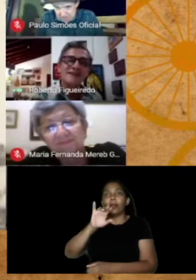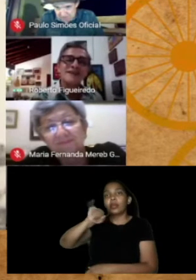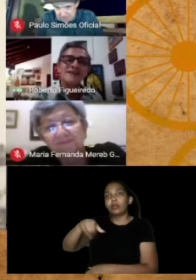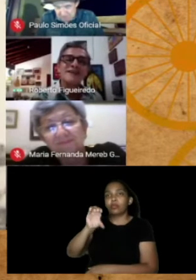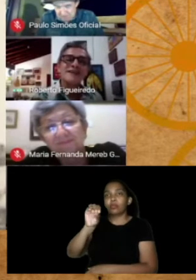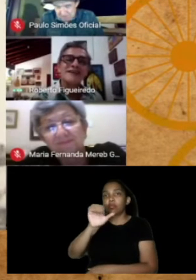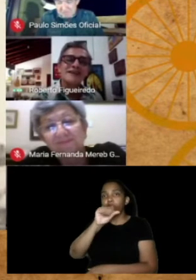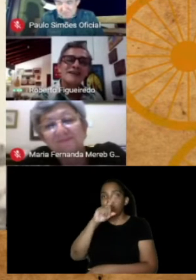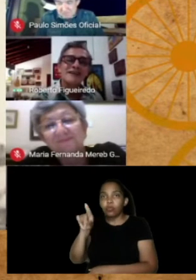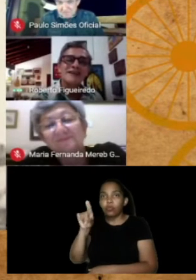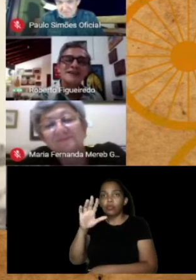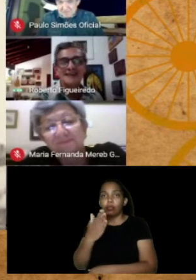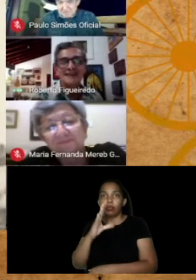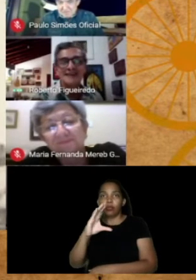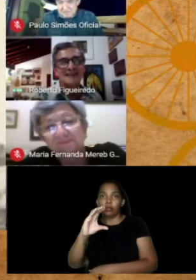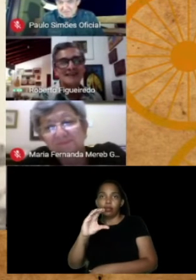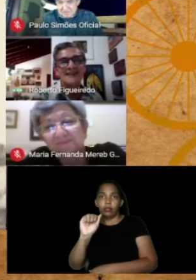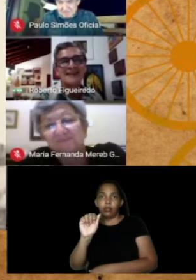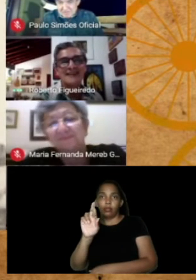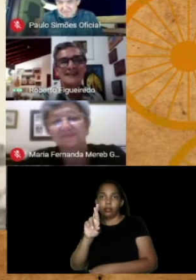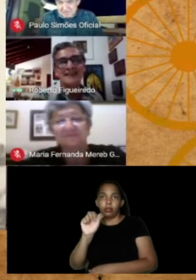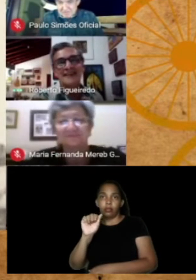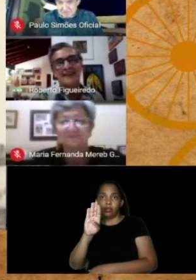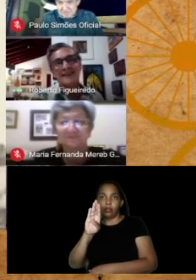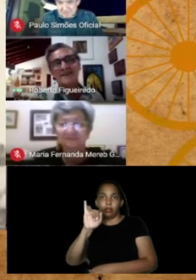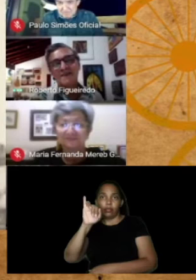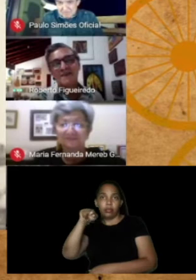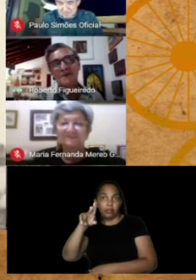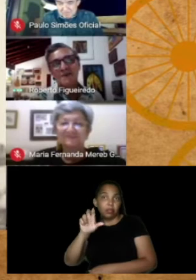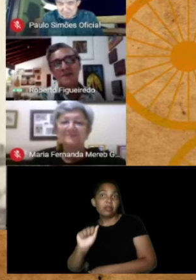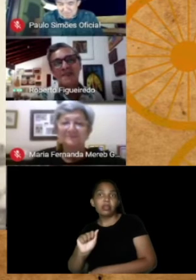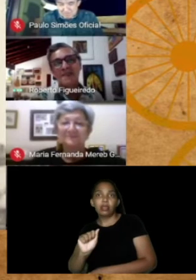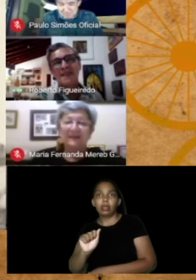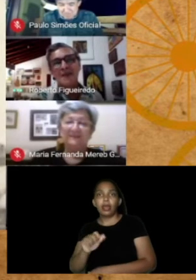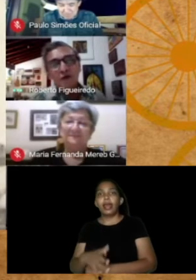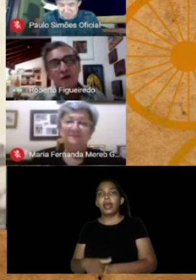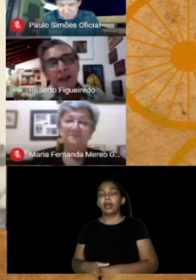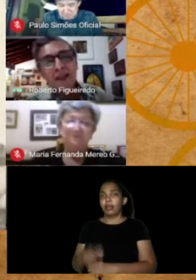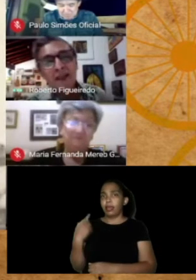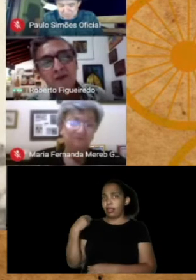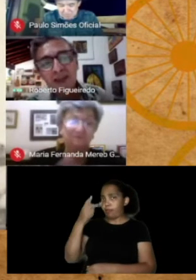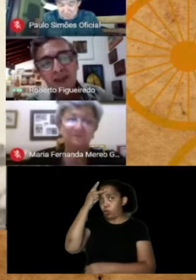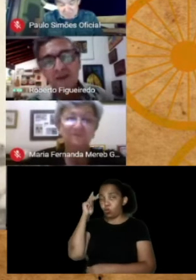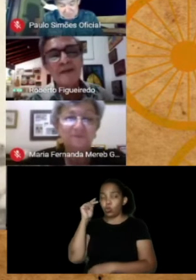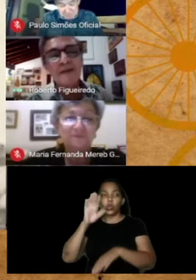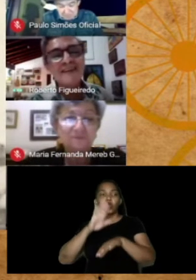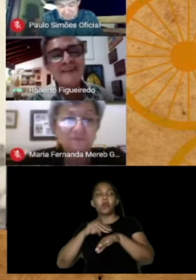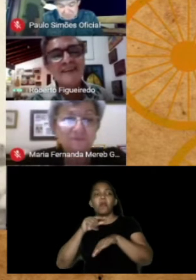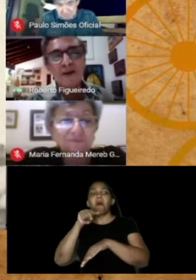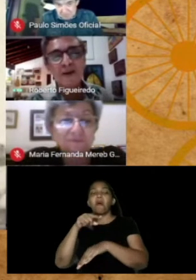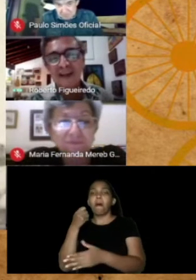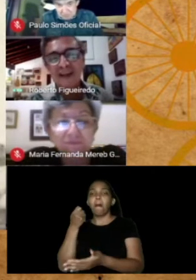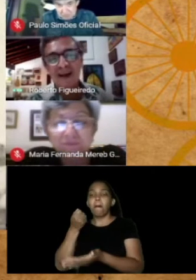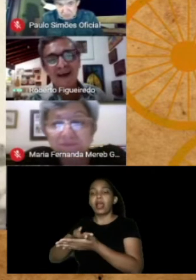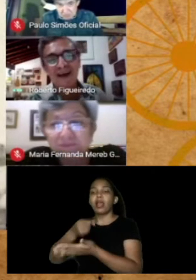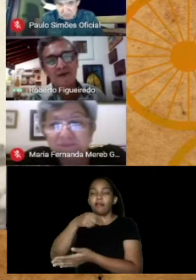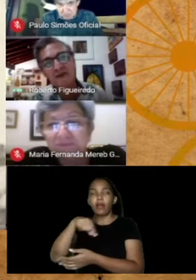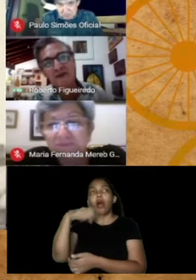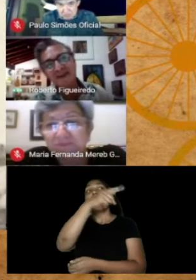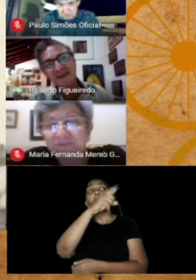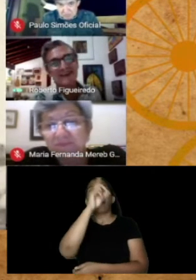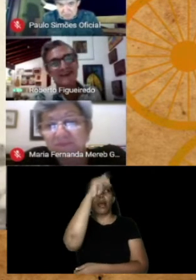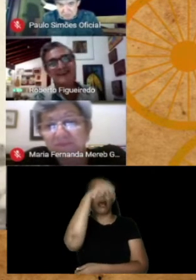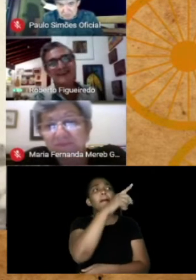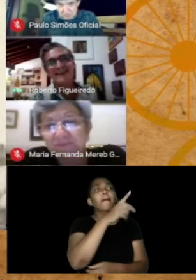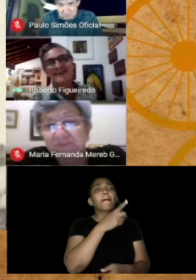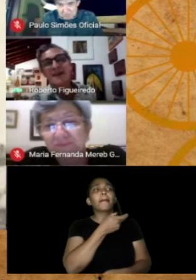de aluguel, ele era um pistoleiro de aluguel mesmo. E a história... Eu fui ameno, né? Eu quis amenizar um pouquinho a palavra,